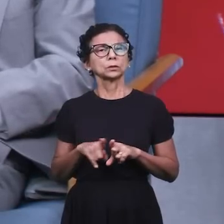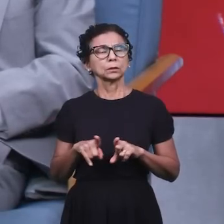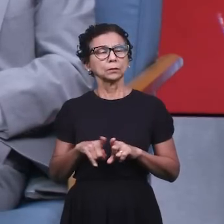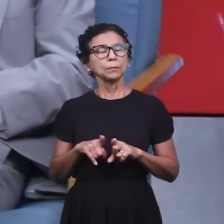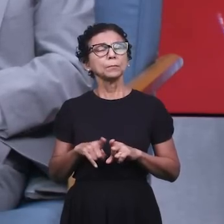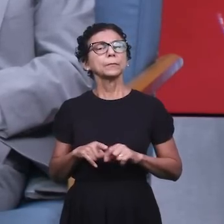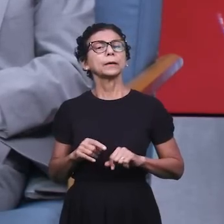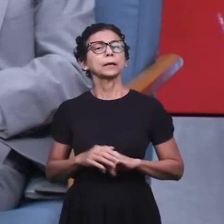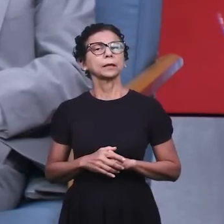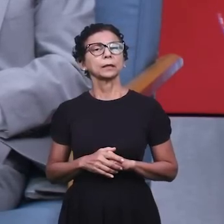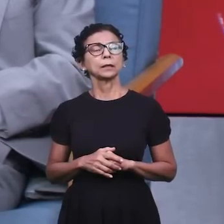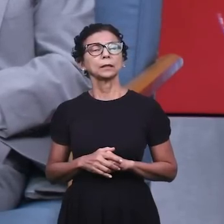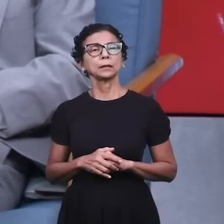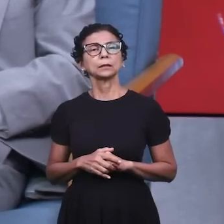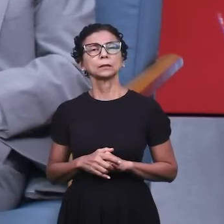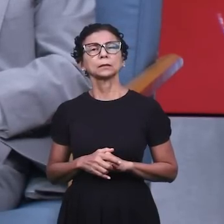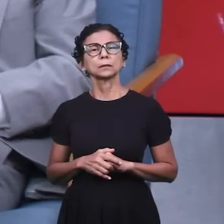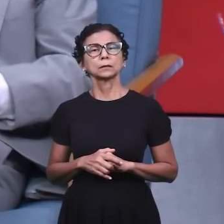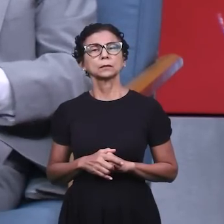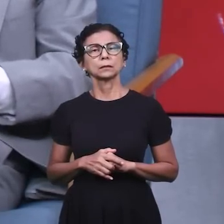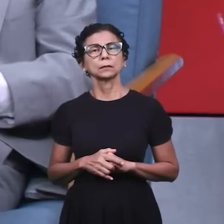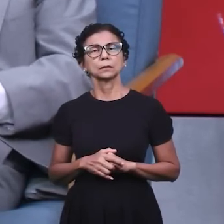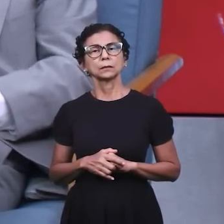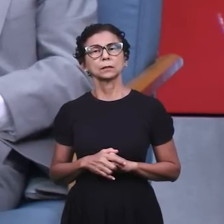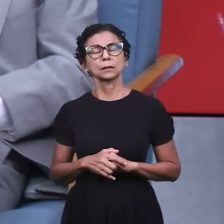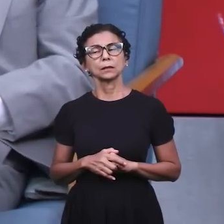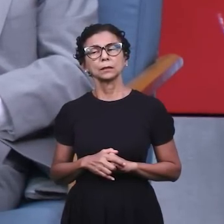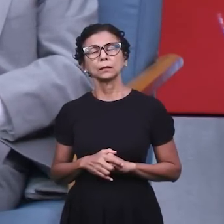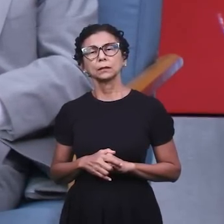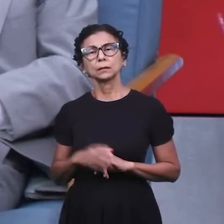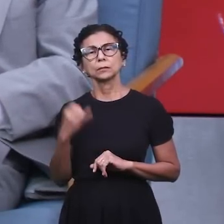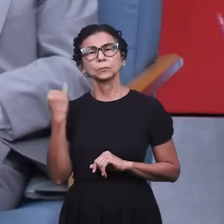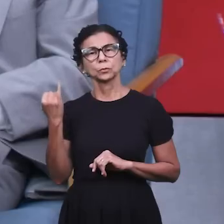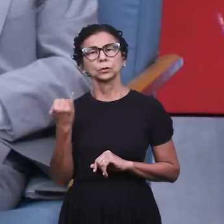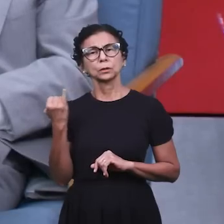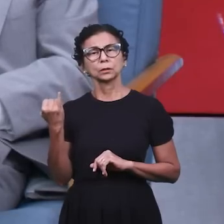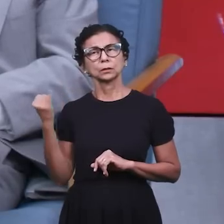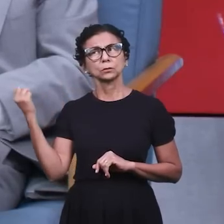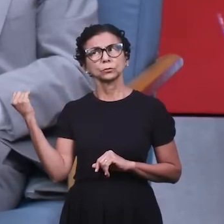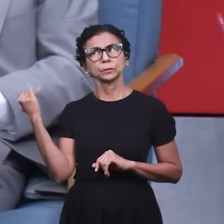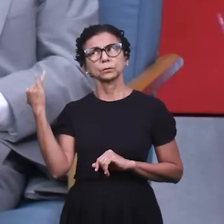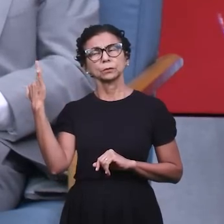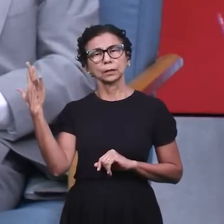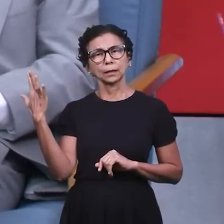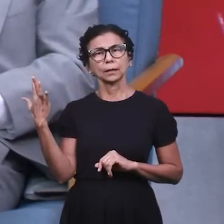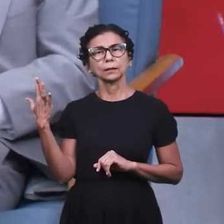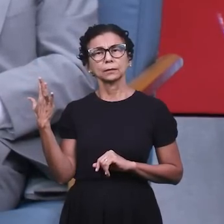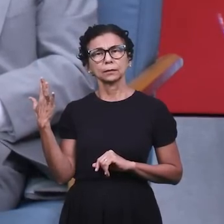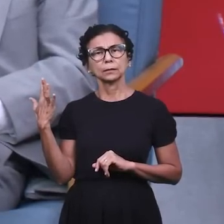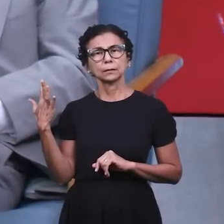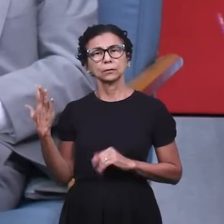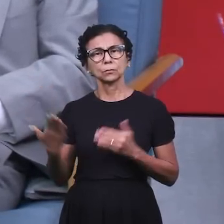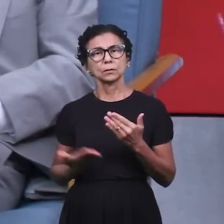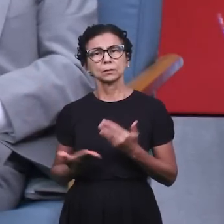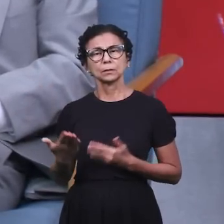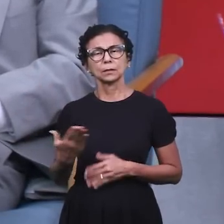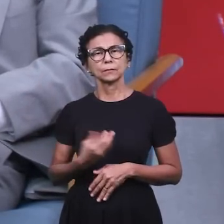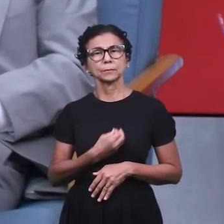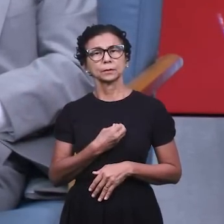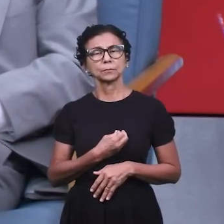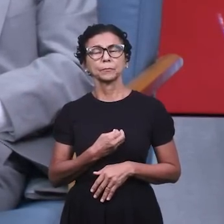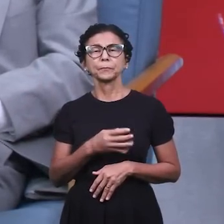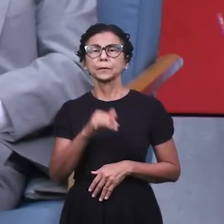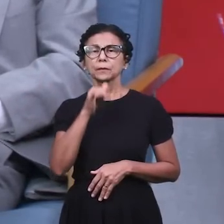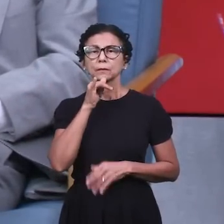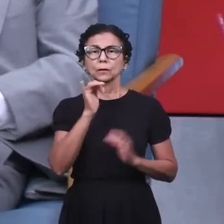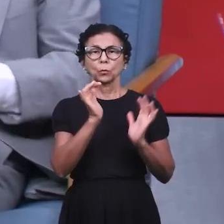participem dos cultos pela madrugada, que haja intercessões pelo culto da madrugada. Por exemplo, o grupo